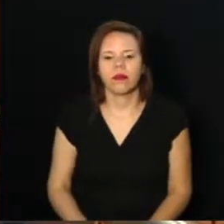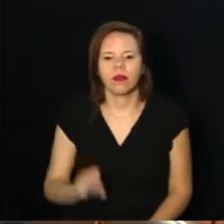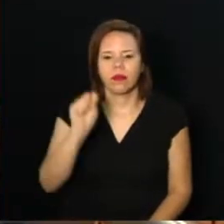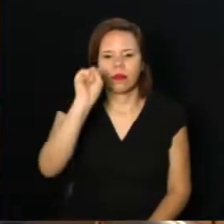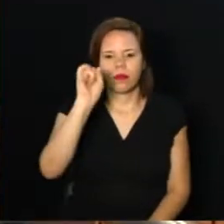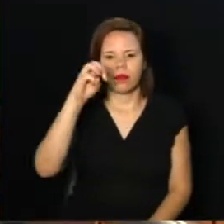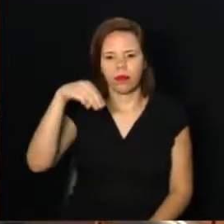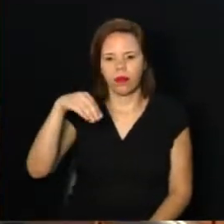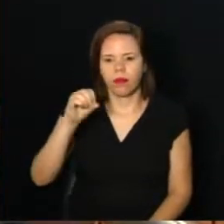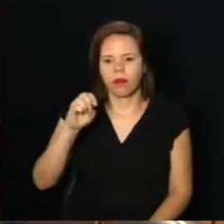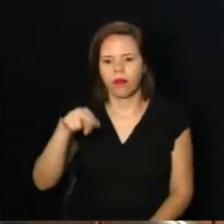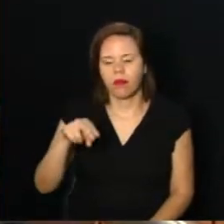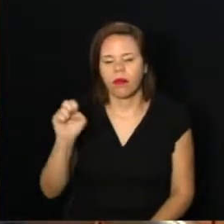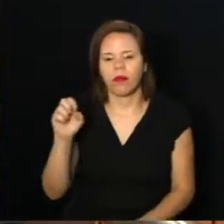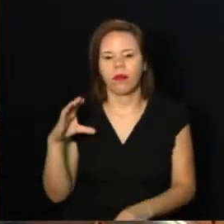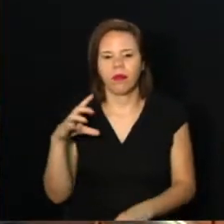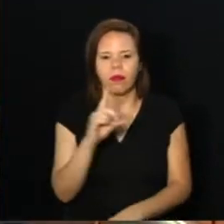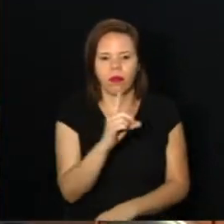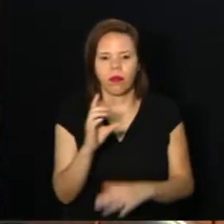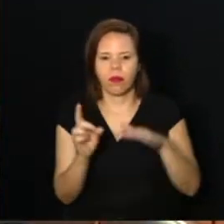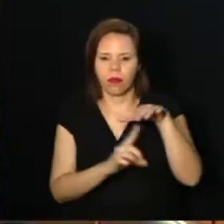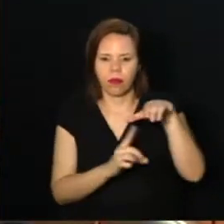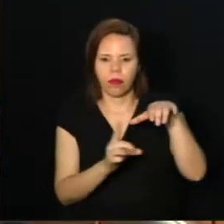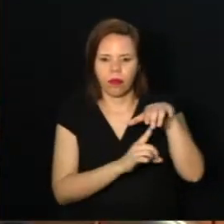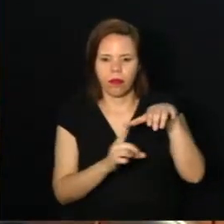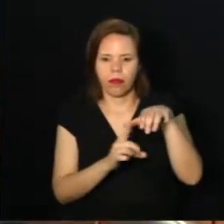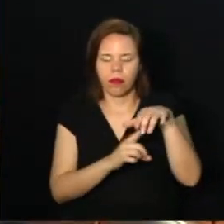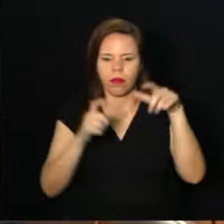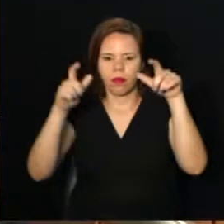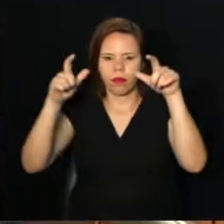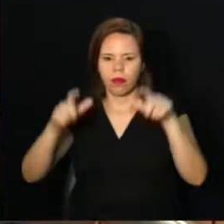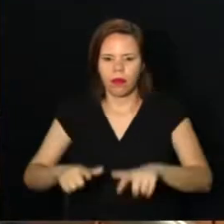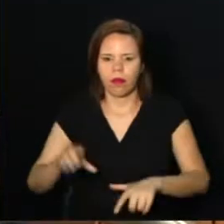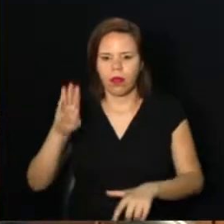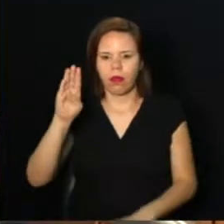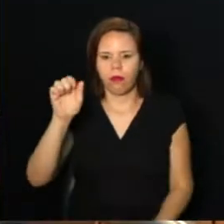Almeida, coordenadora da Clínica Espaço Baluarte.